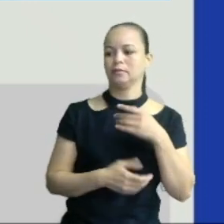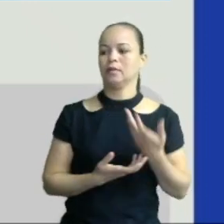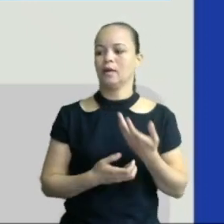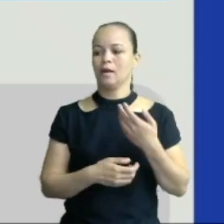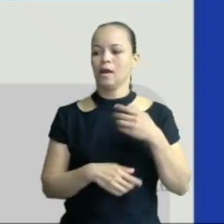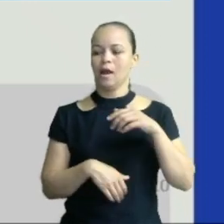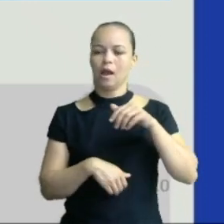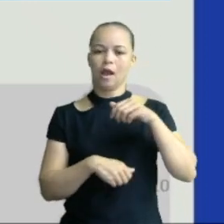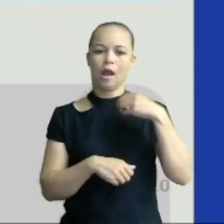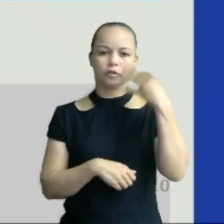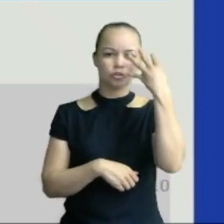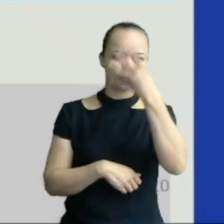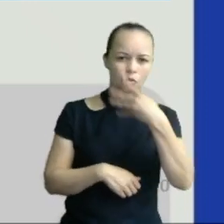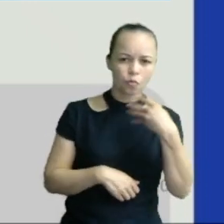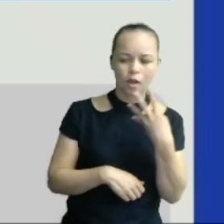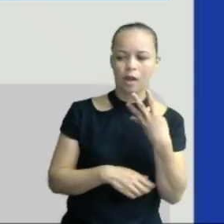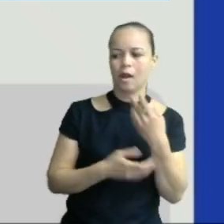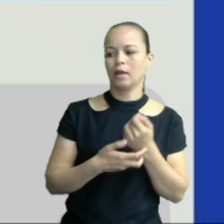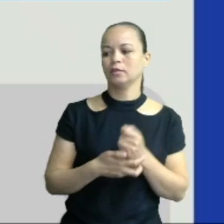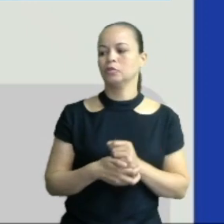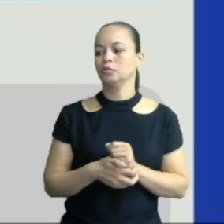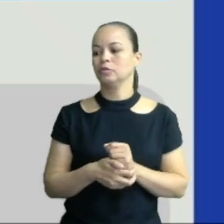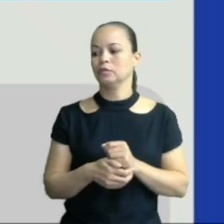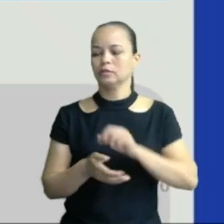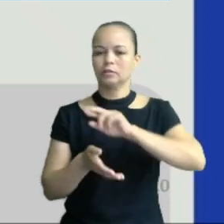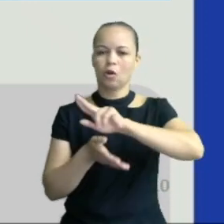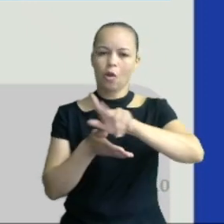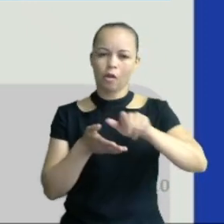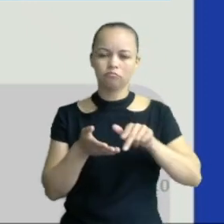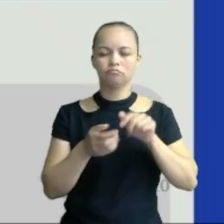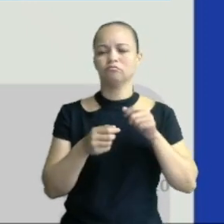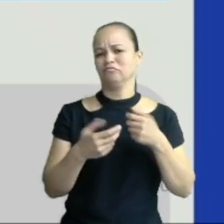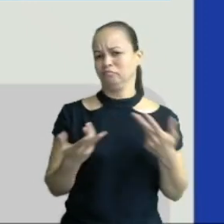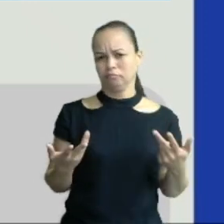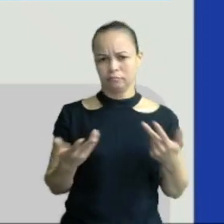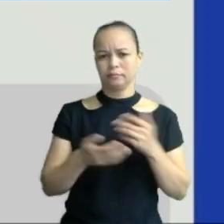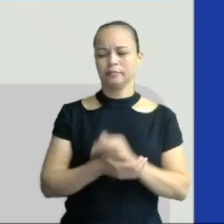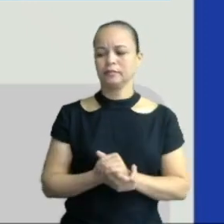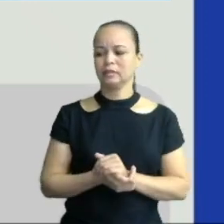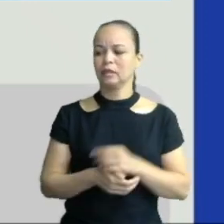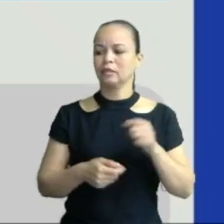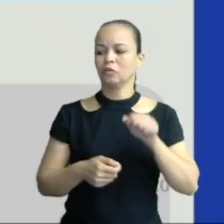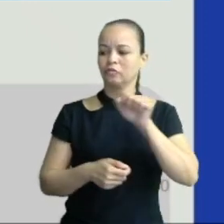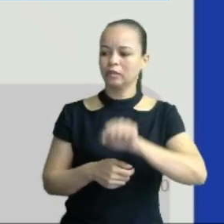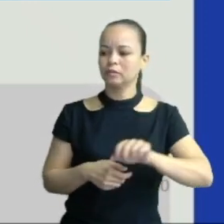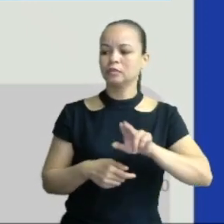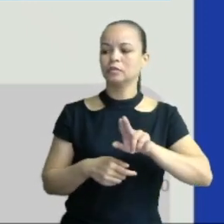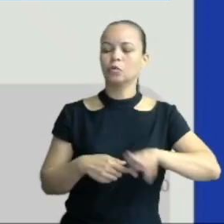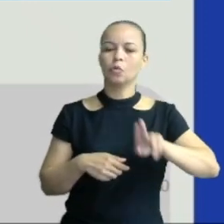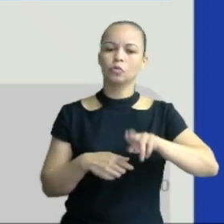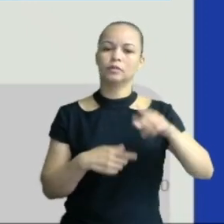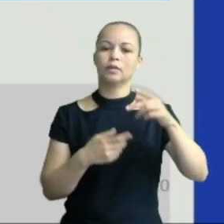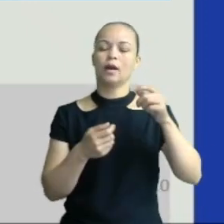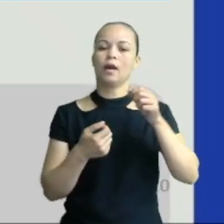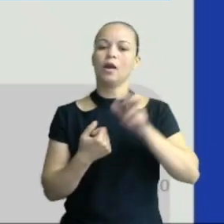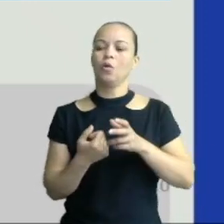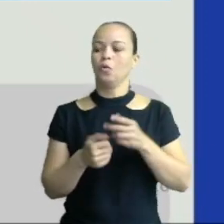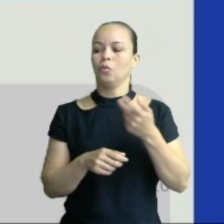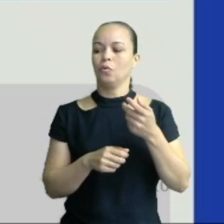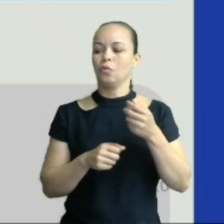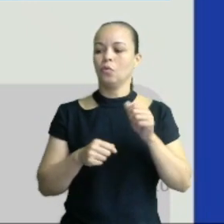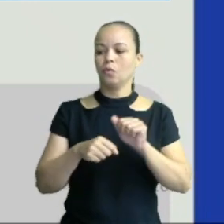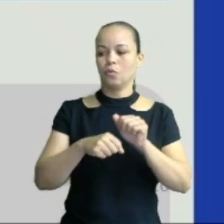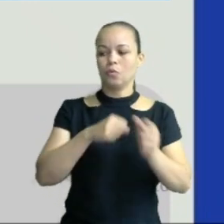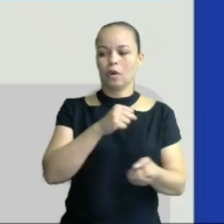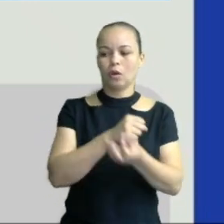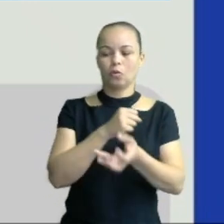craseado, tá bom? Em locuções adverbiais femininas, com substantivo no singular ou no plural,